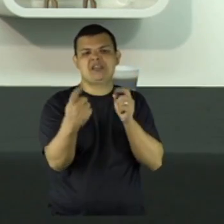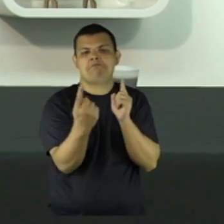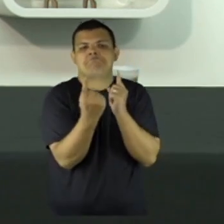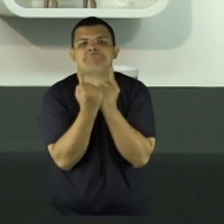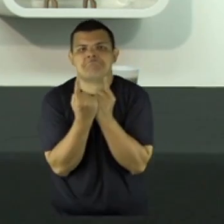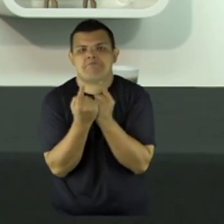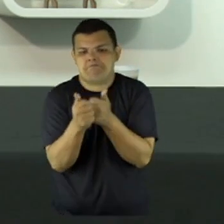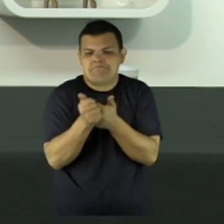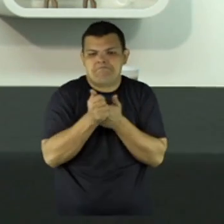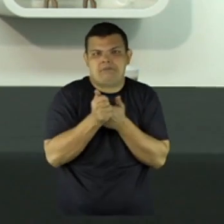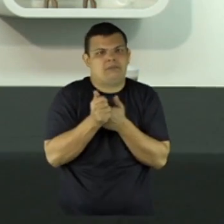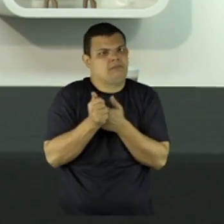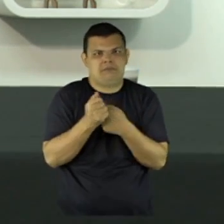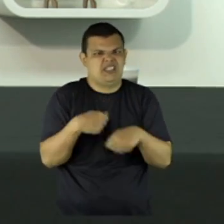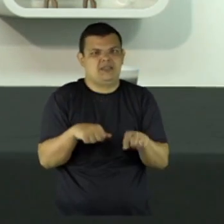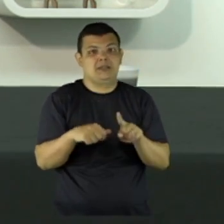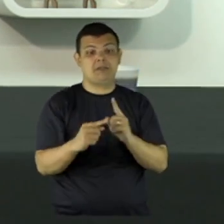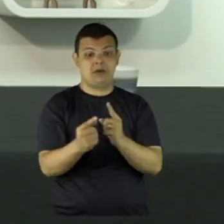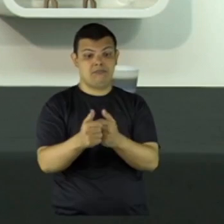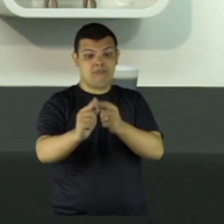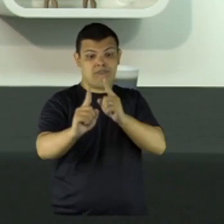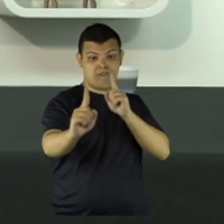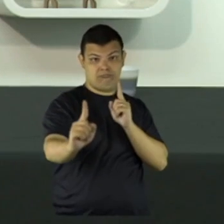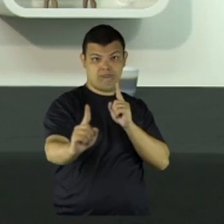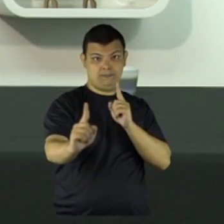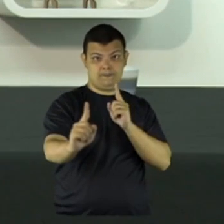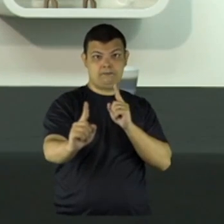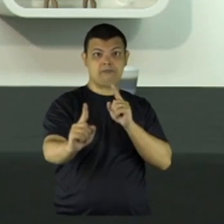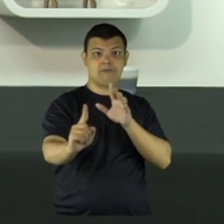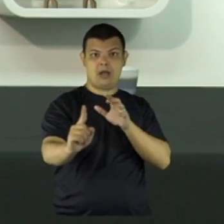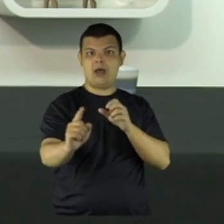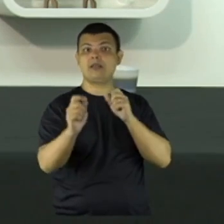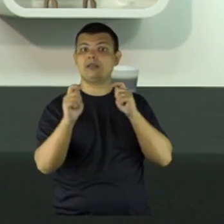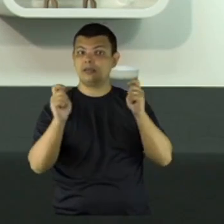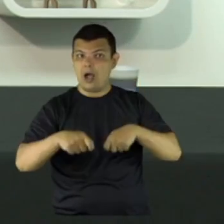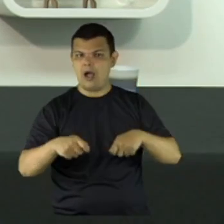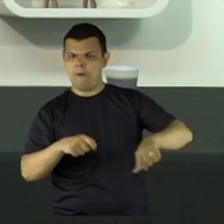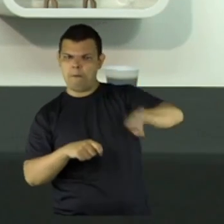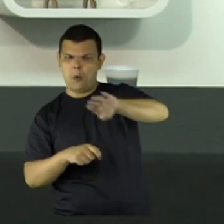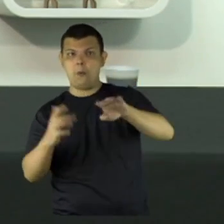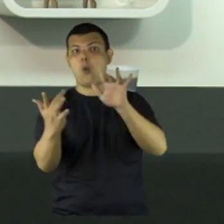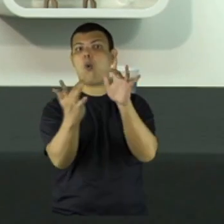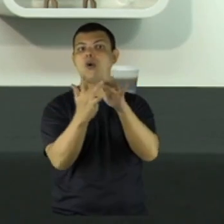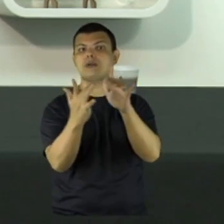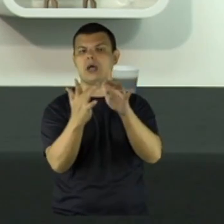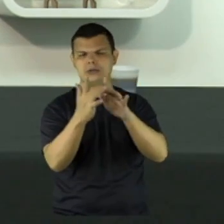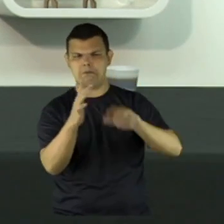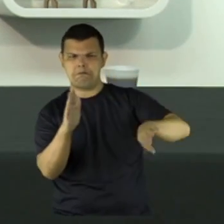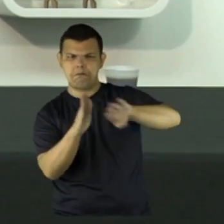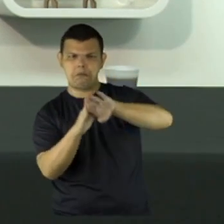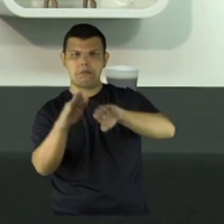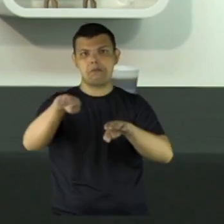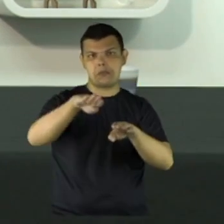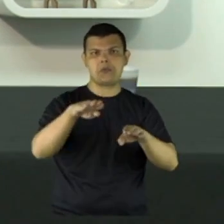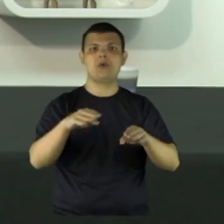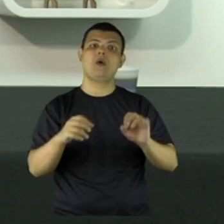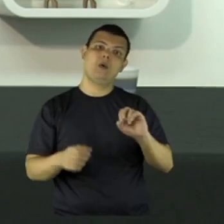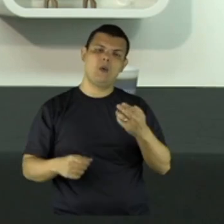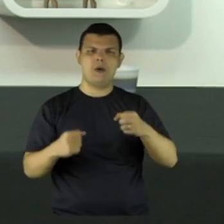oponente, você fica já a uma distância mais afastado e você consegue atingir o seu